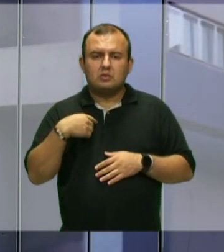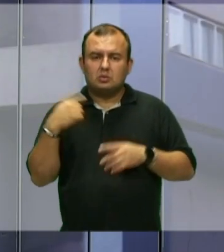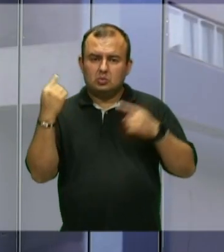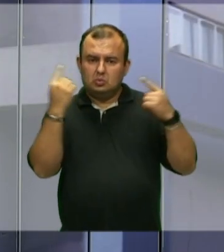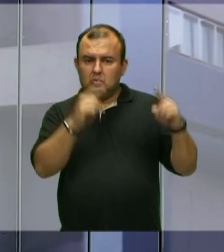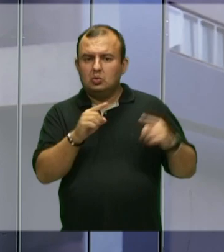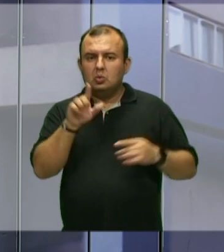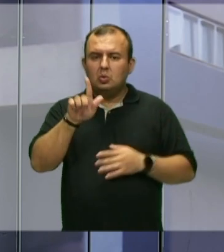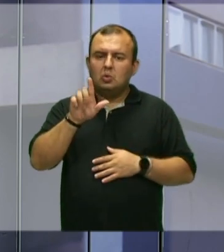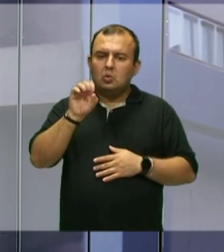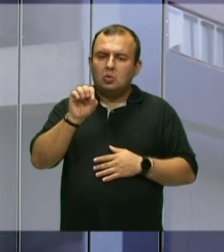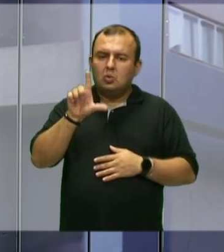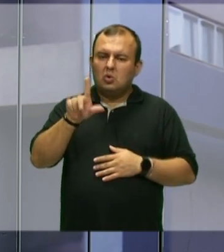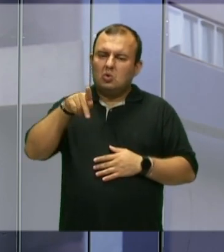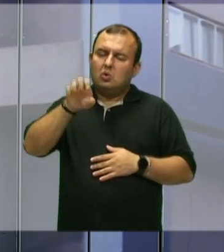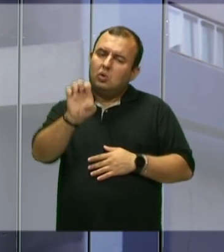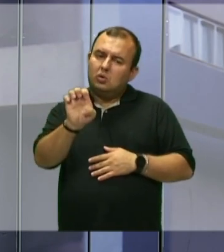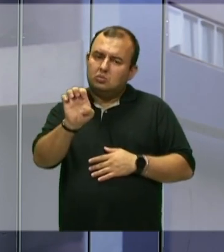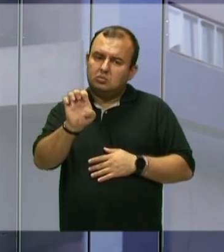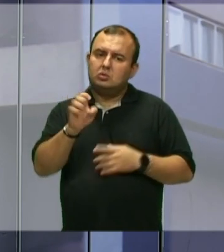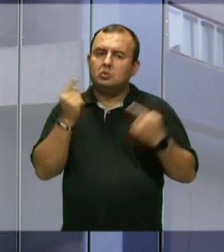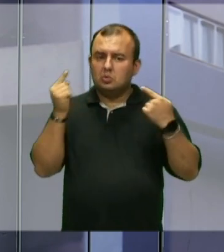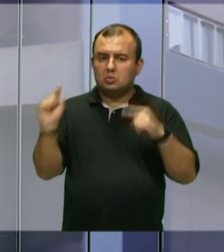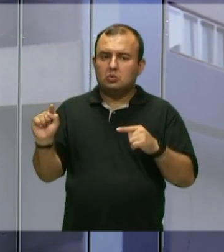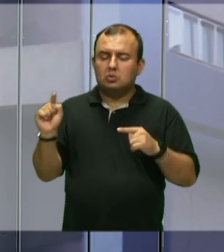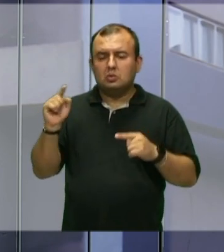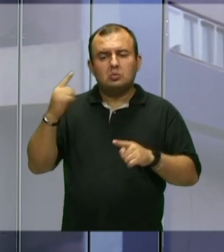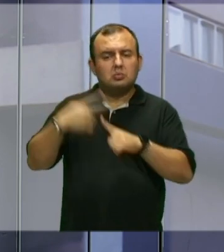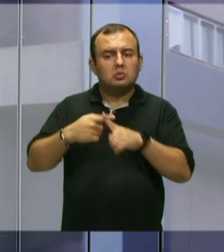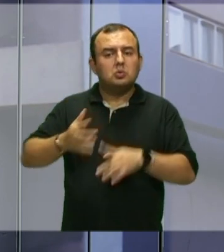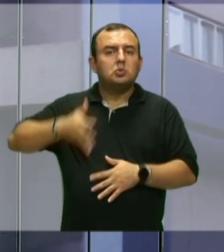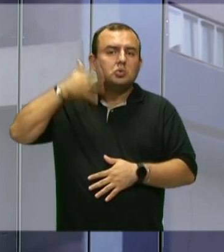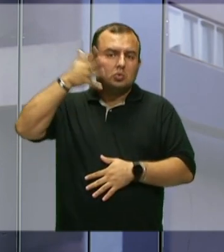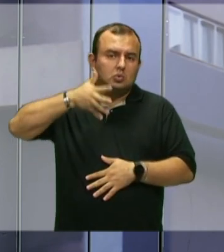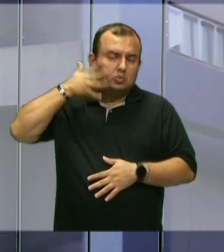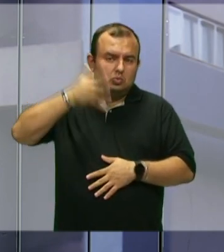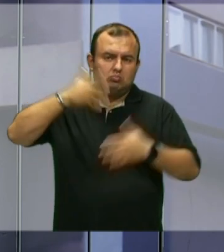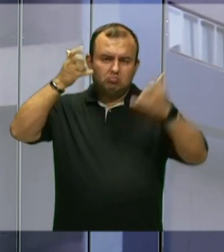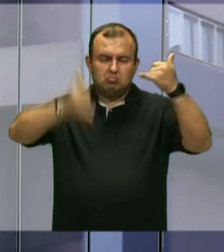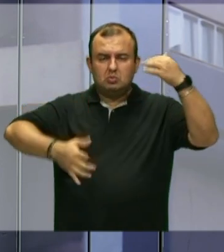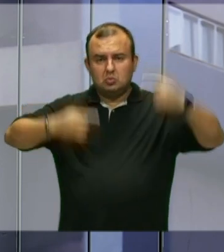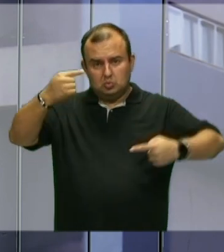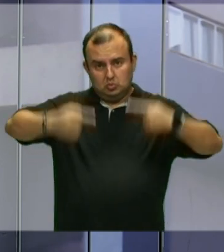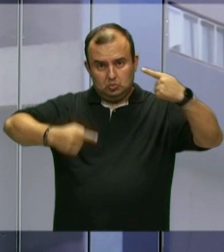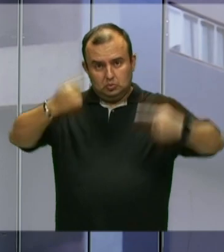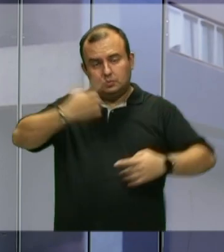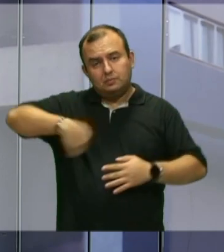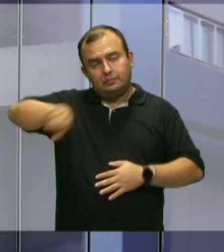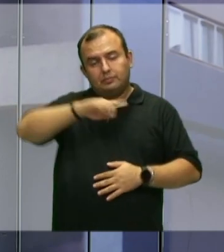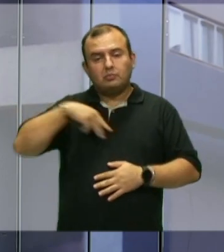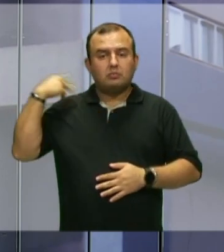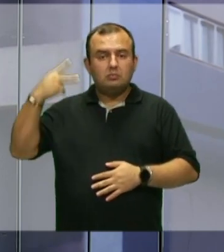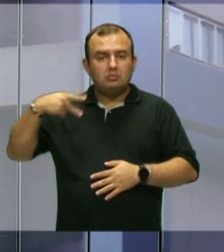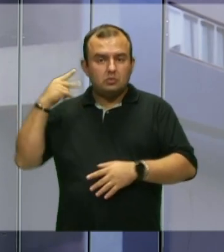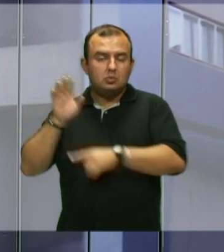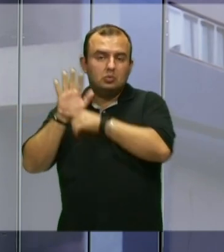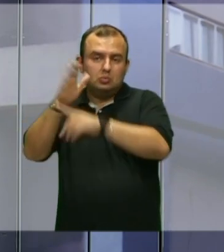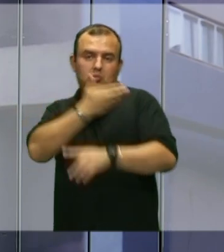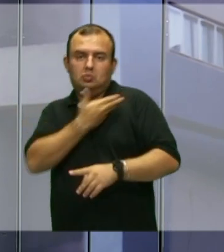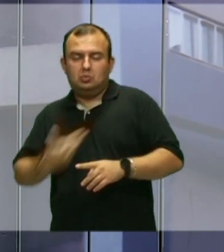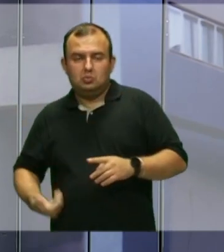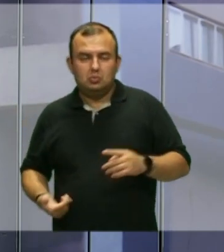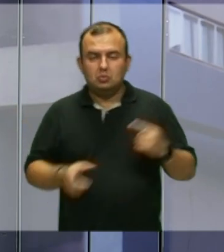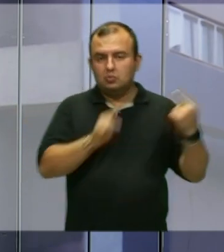golpe, até por conta de que nos nossos discursos e nas nossas discussões, nós vereadores da situação, com os vereadores da